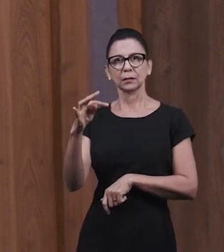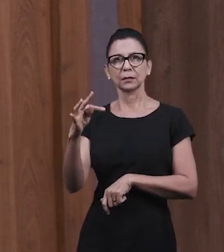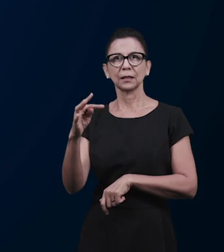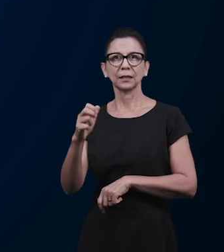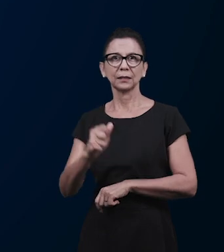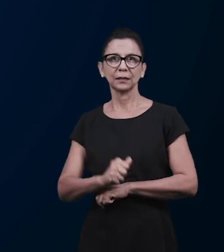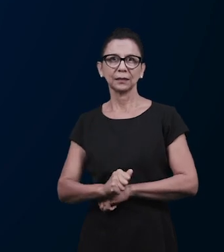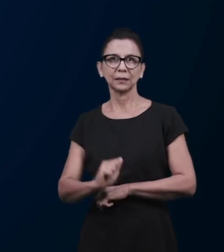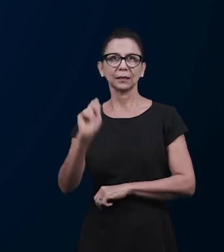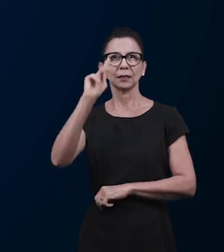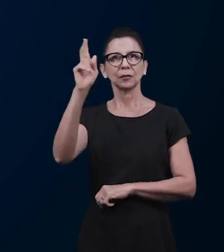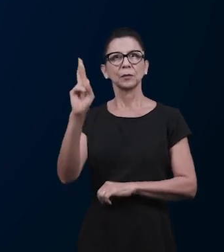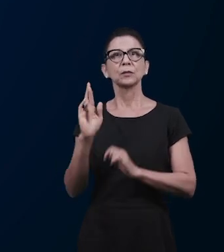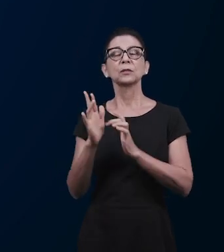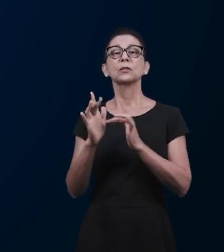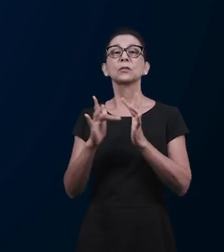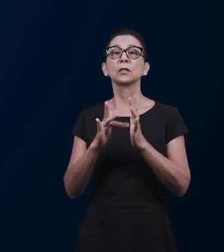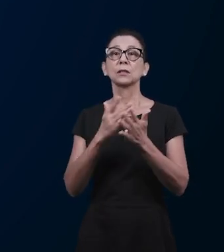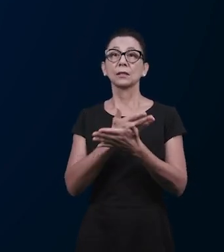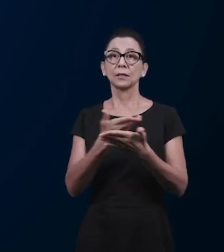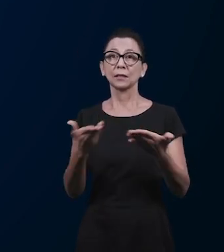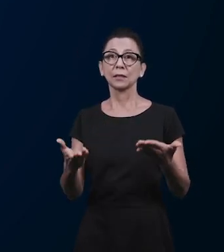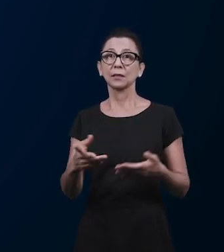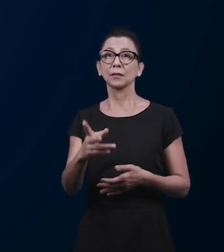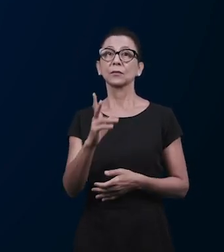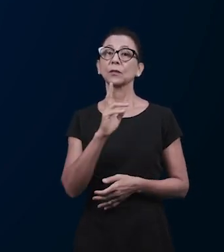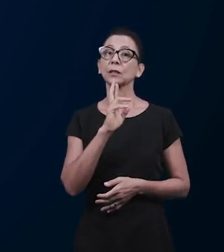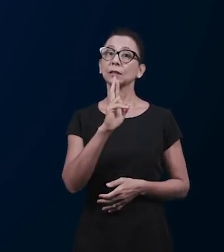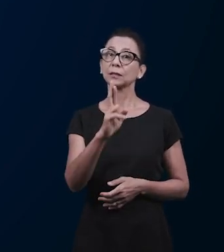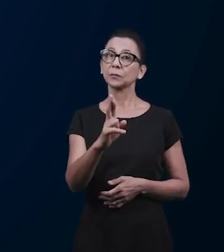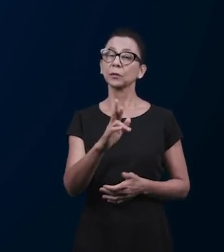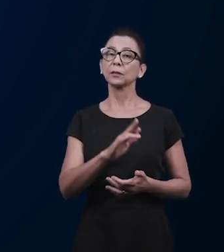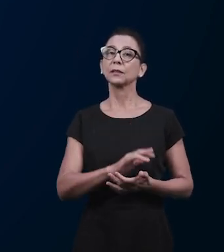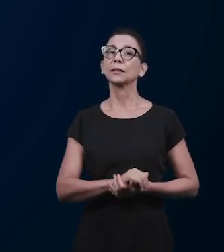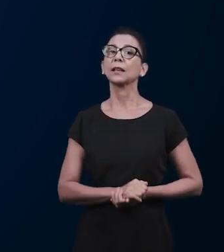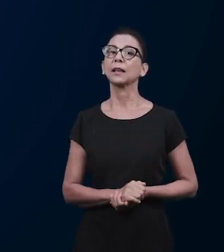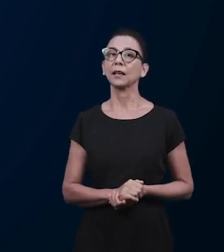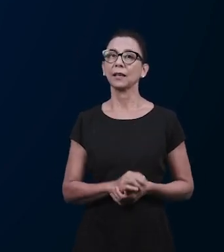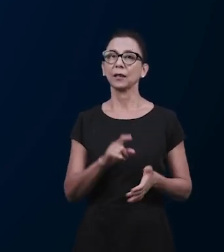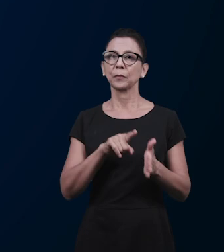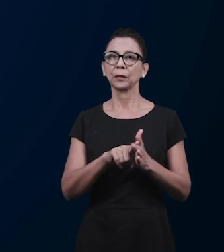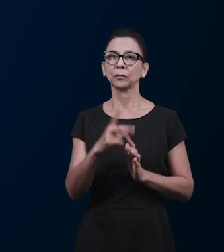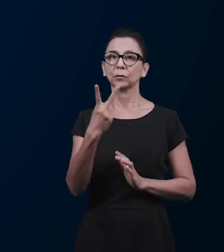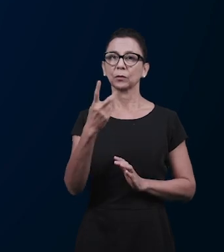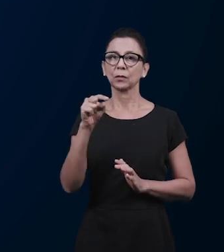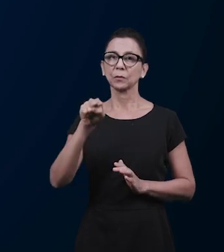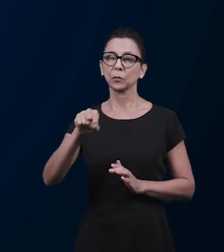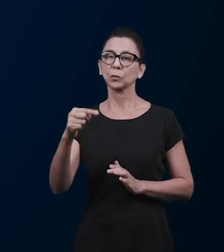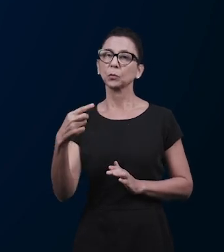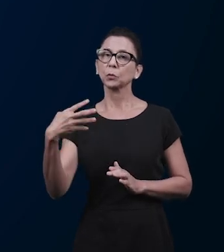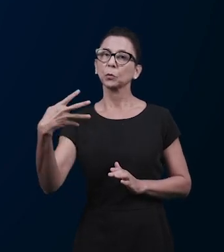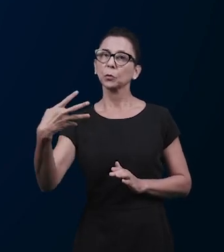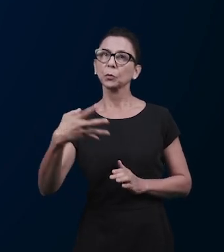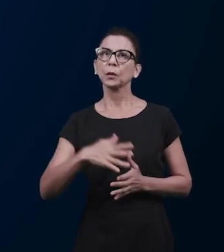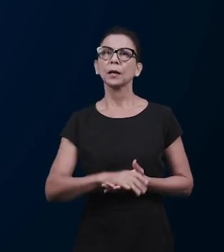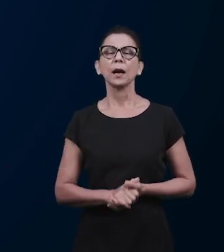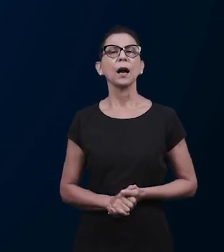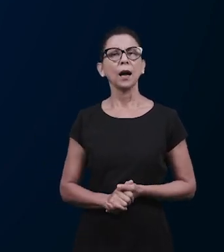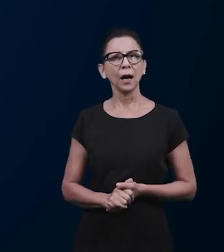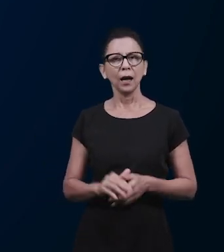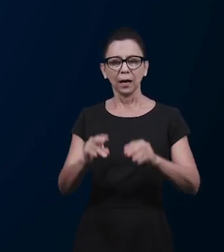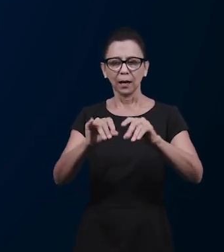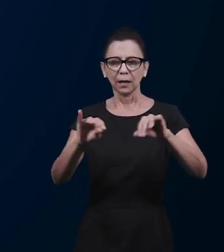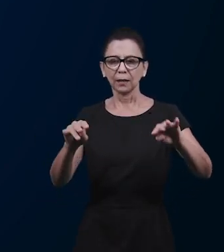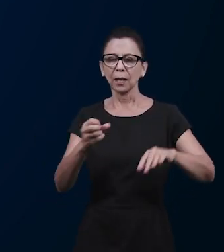Jesus. A paz do Senhor Jesus, irmãos. Agora eu vou responder a pergunta 2.4. A semente caiu em